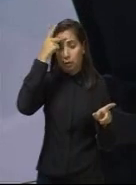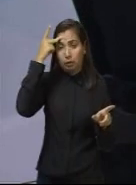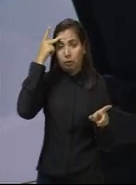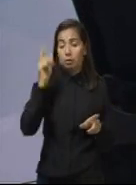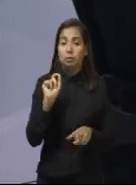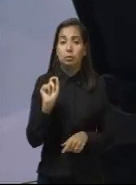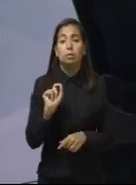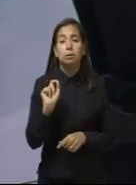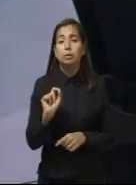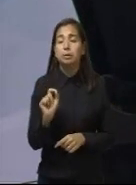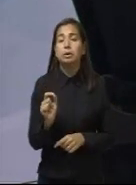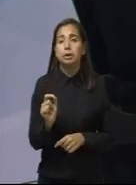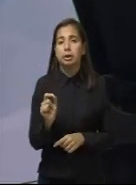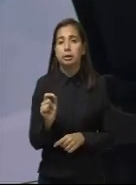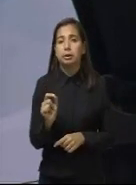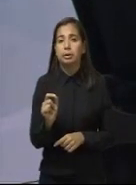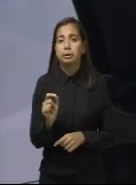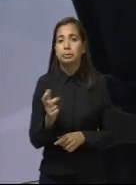tipo